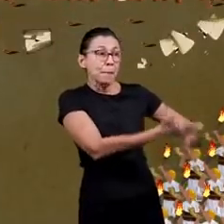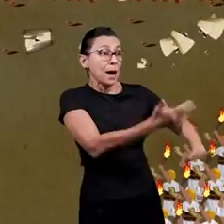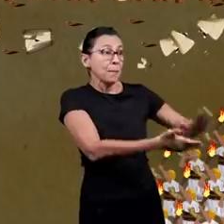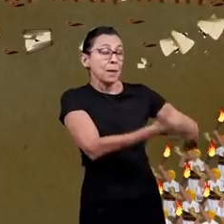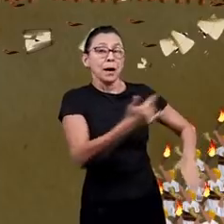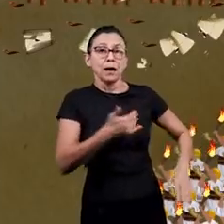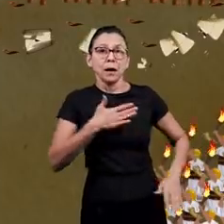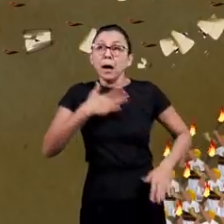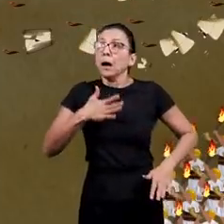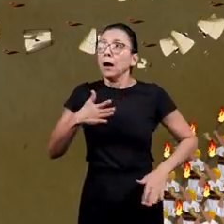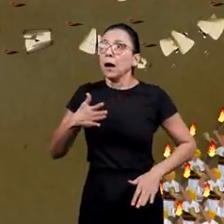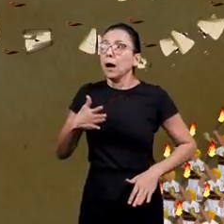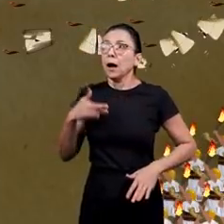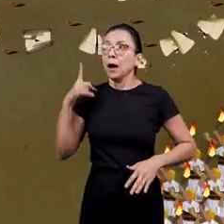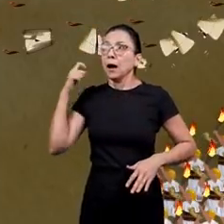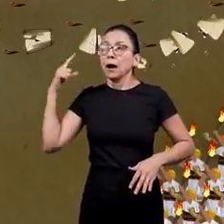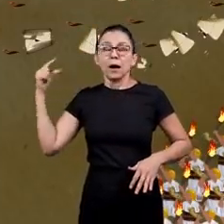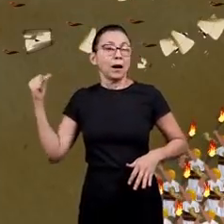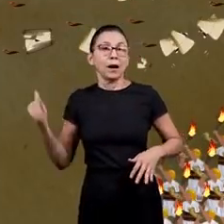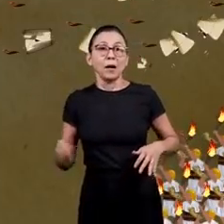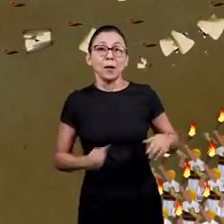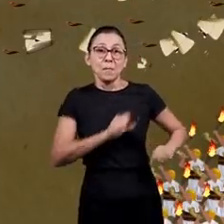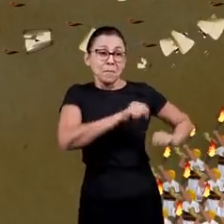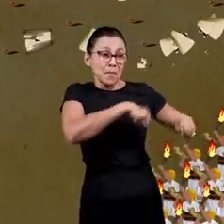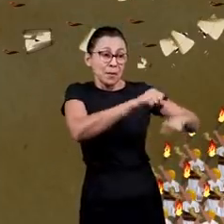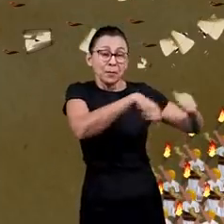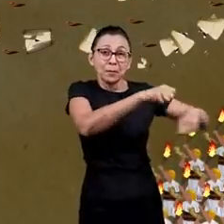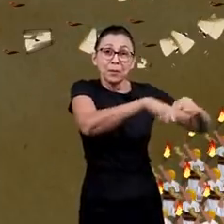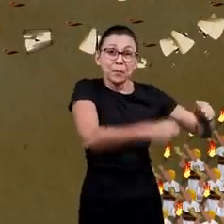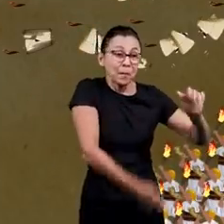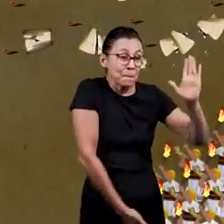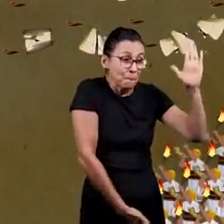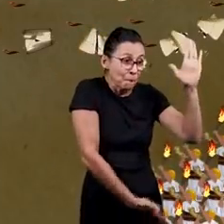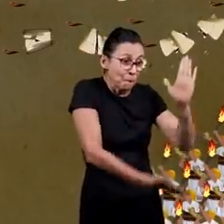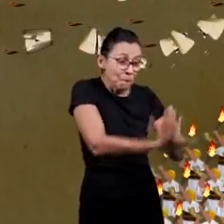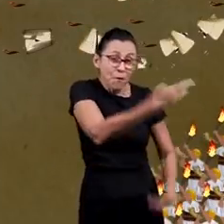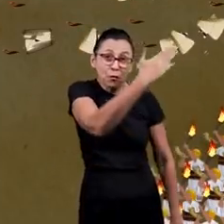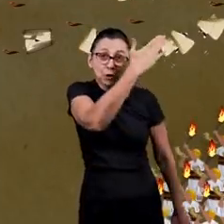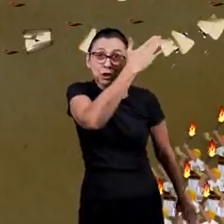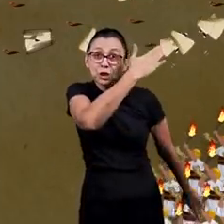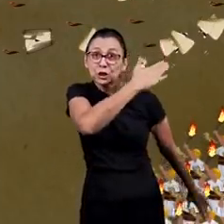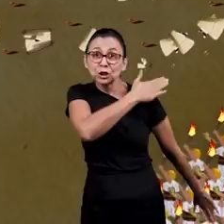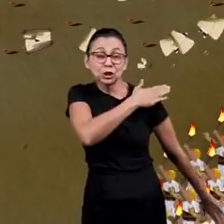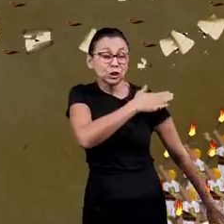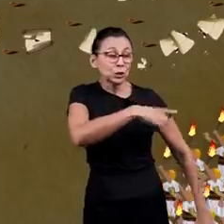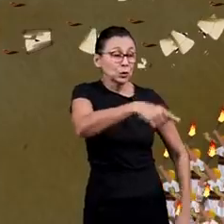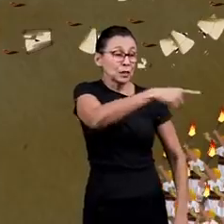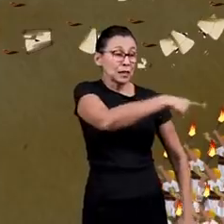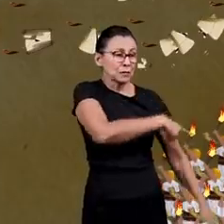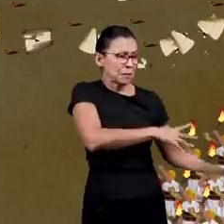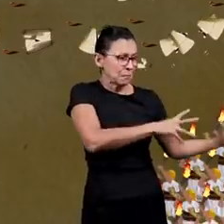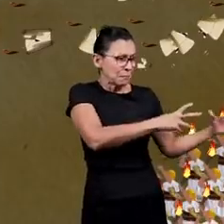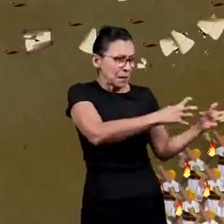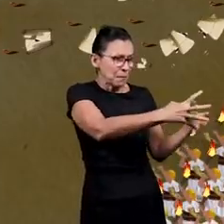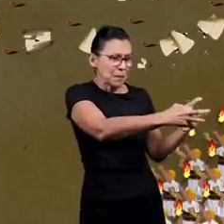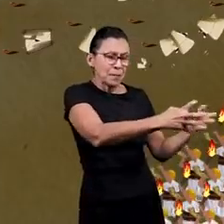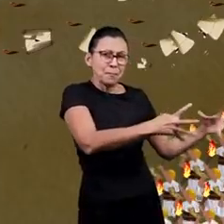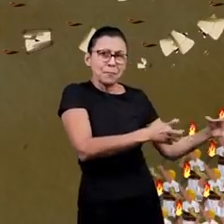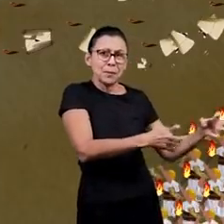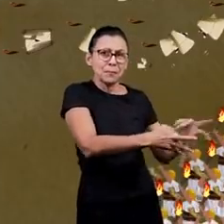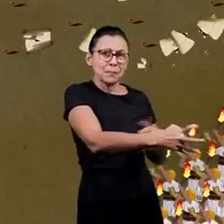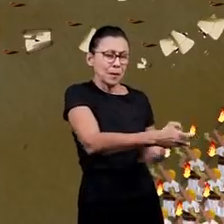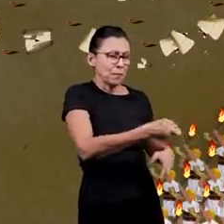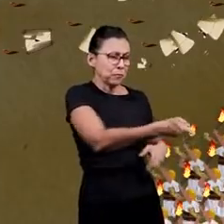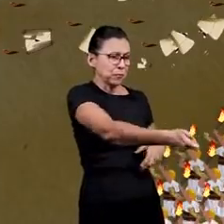se assustaram com aquele barulho, começaram a correr e eles começaram a atacar uns aos outros.